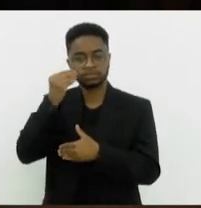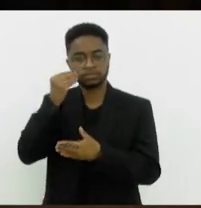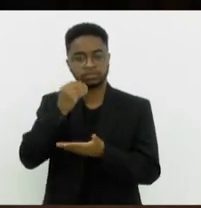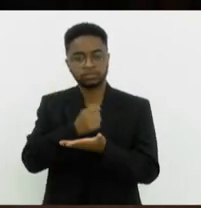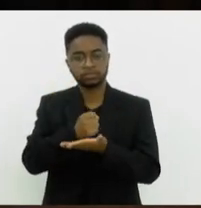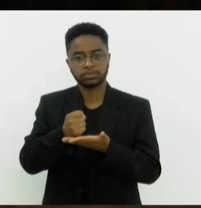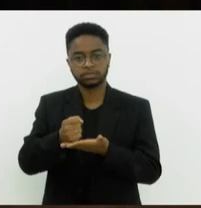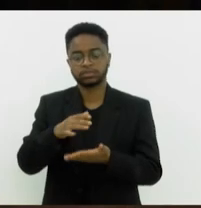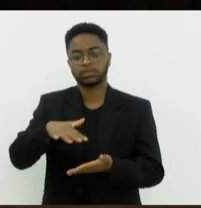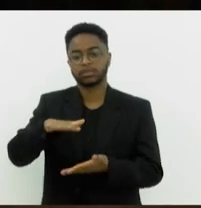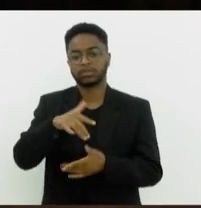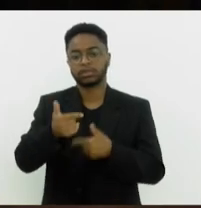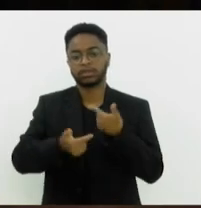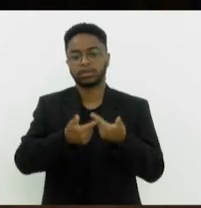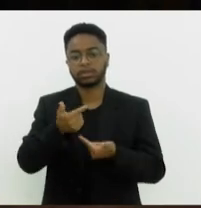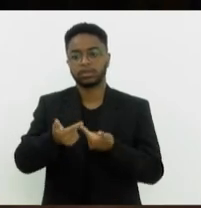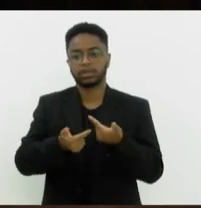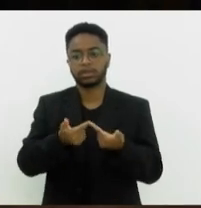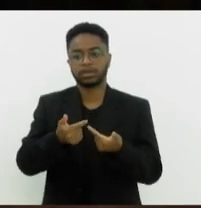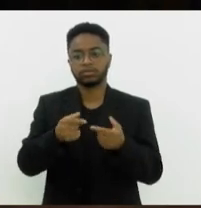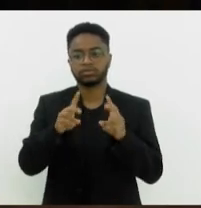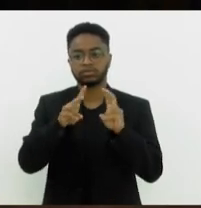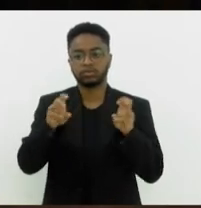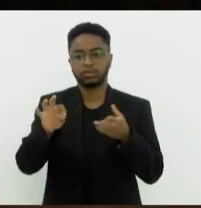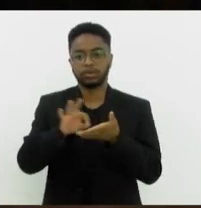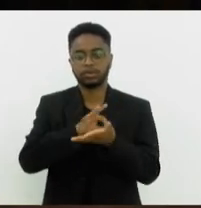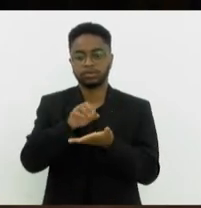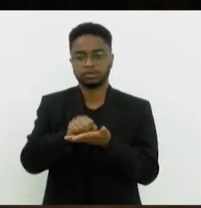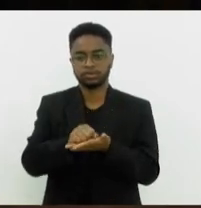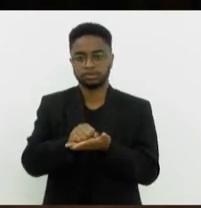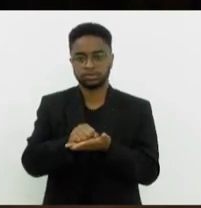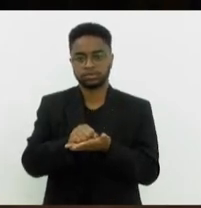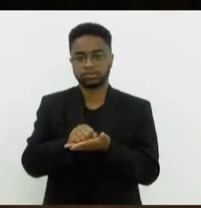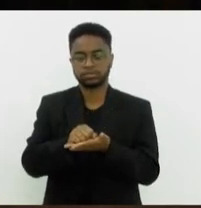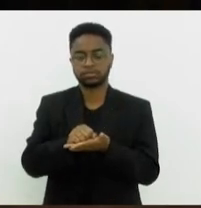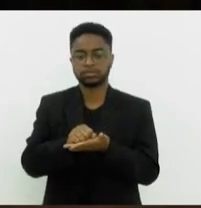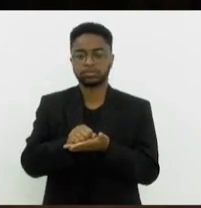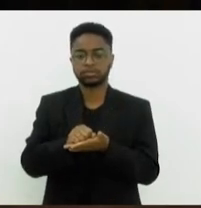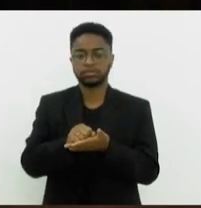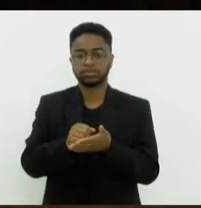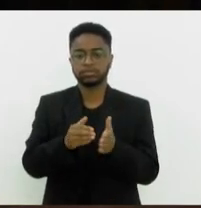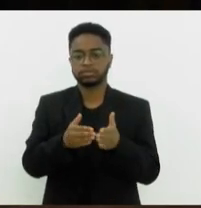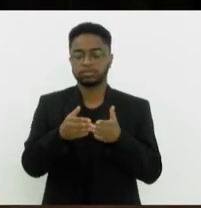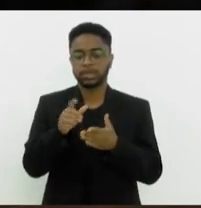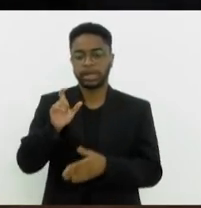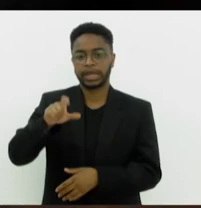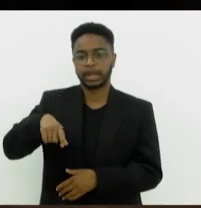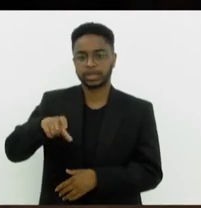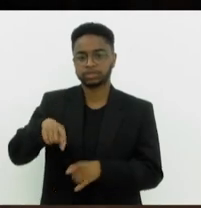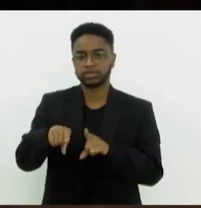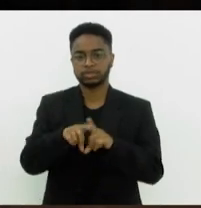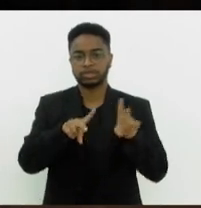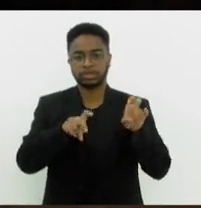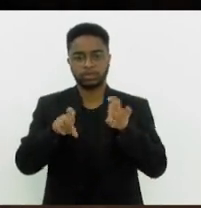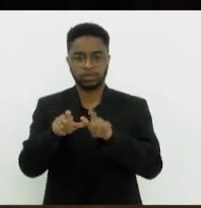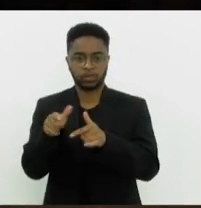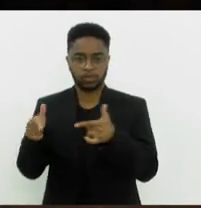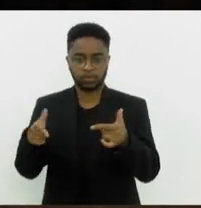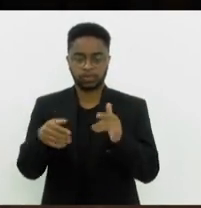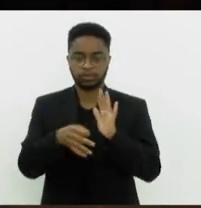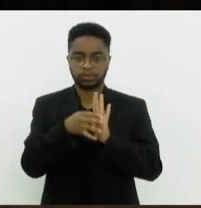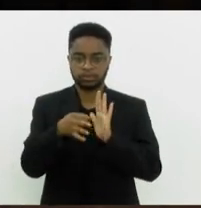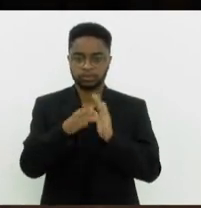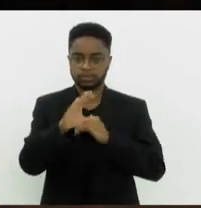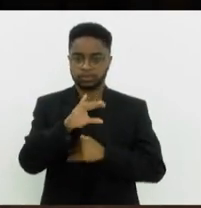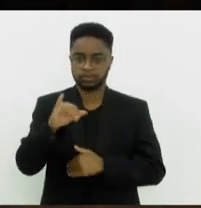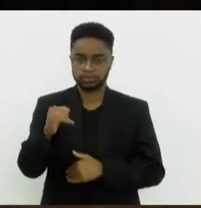do mercado de trabalho no tocante à inscrição de cadastro restritivo de crédito da outras providências. Pareceres das comissões de Constituição